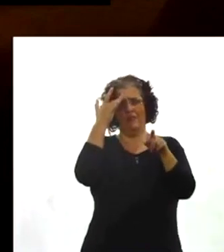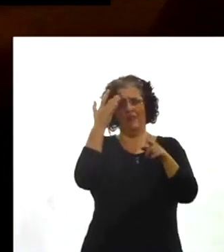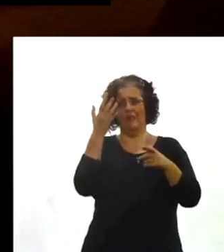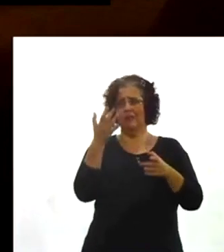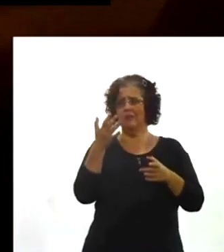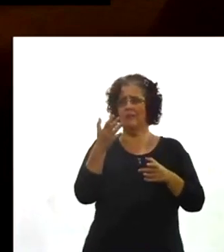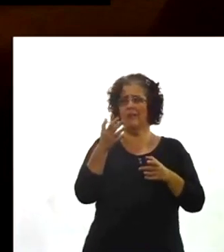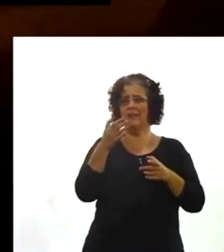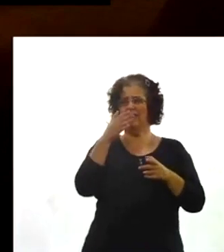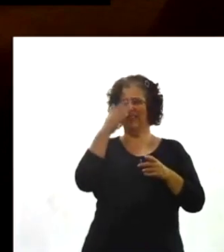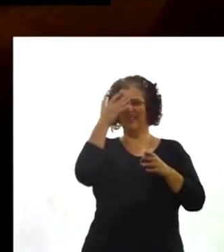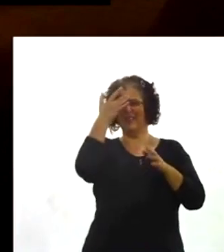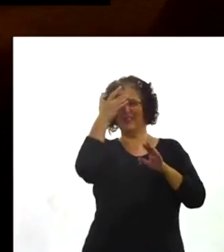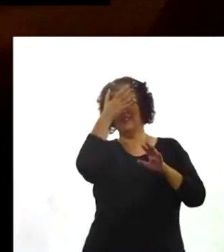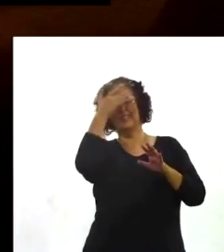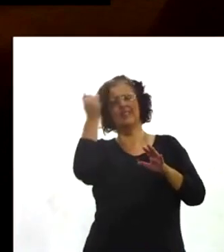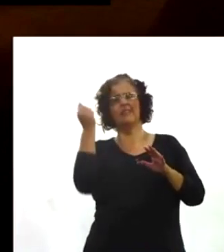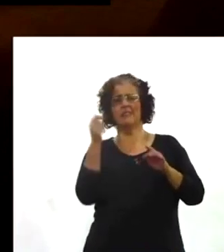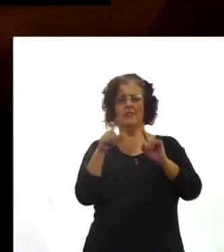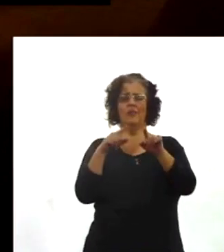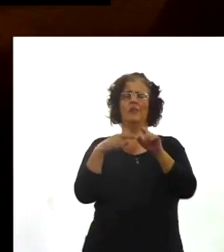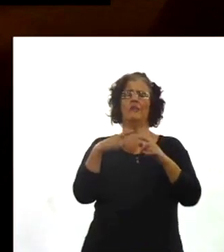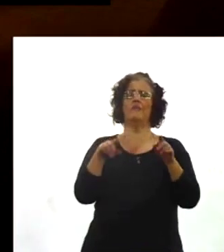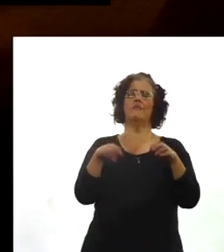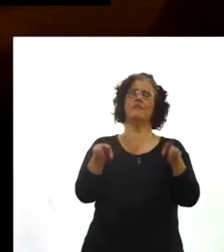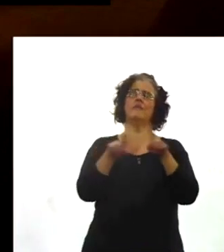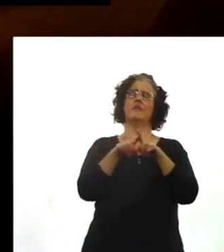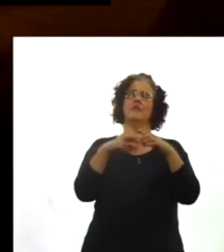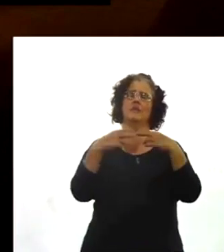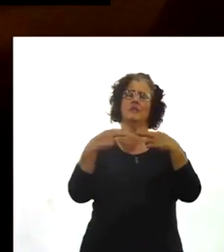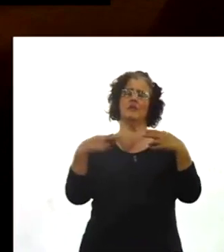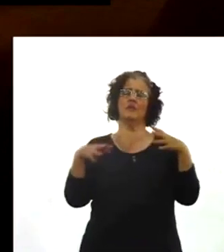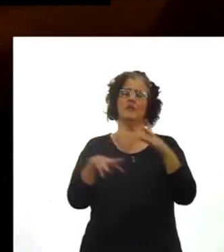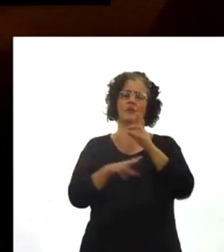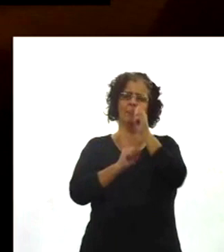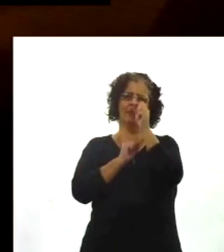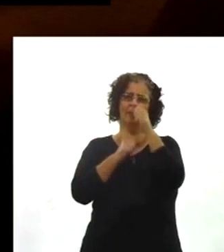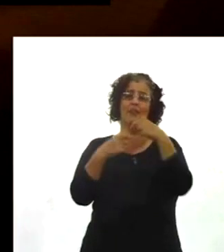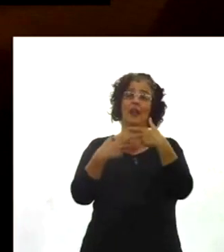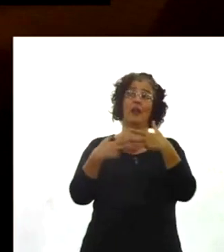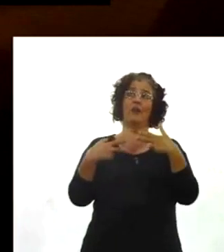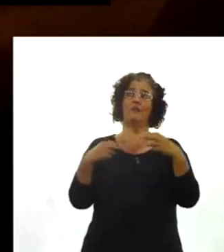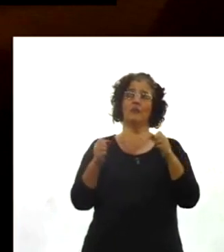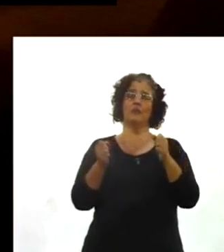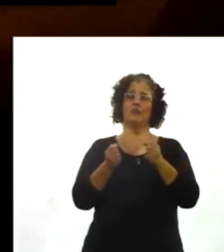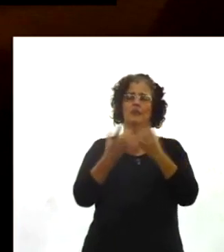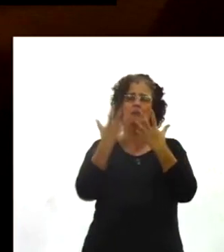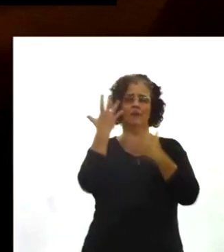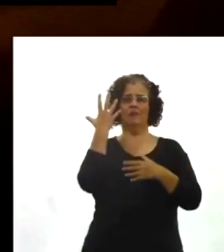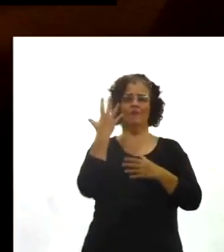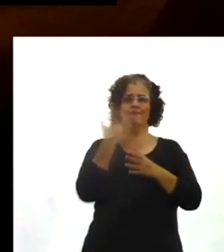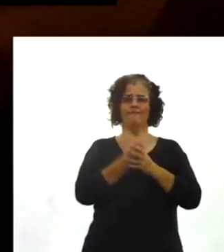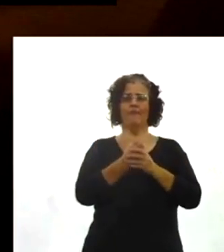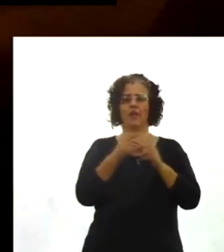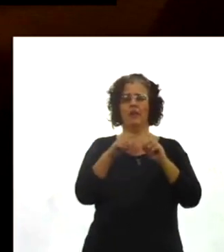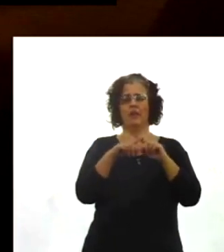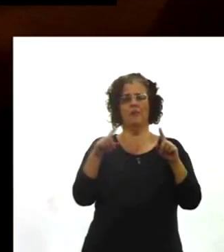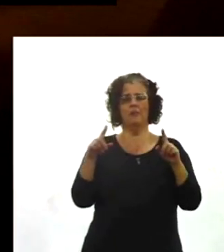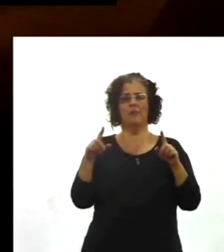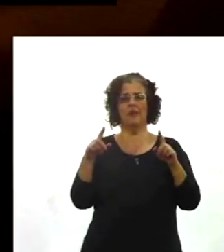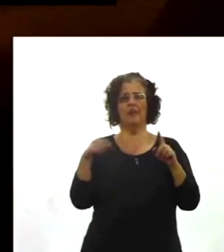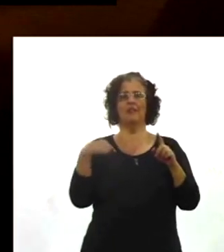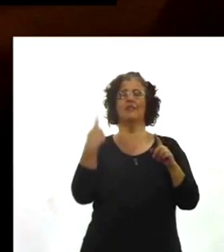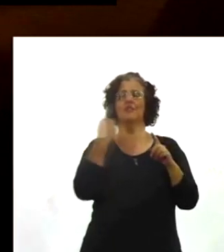na Ásia, porquanto foi acima das nossas forças, a ponto de desesperarmos da própria vida. Contudo, em nós